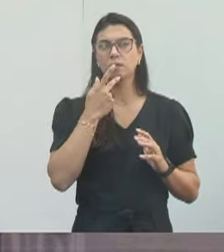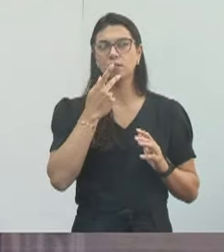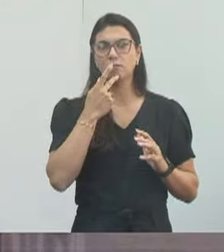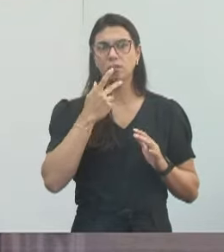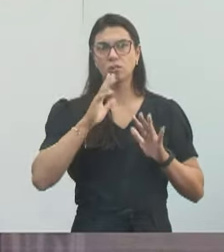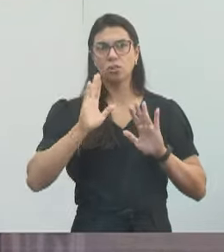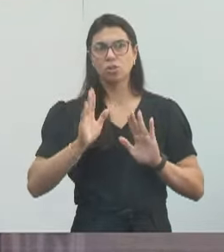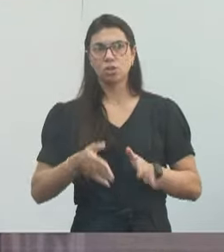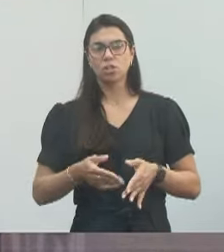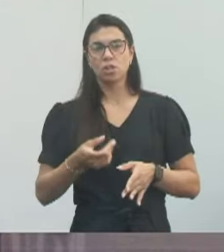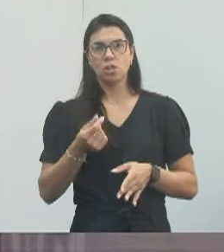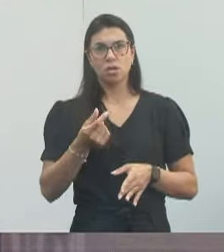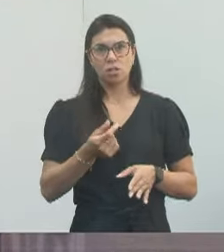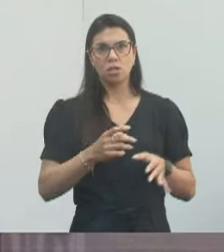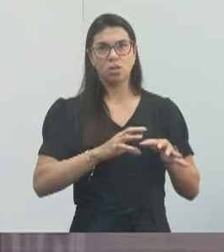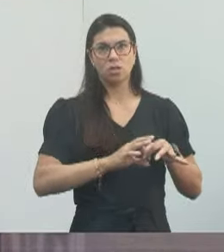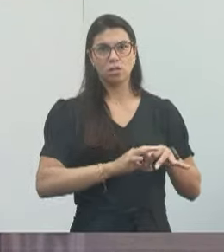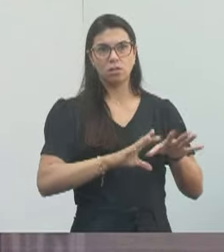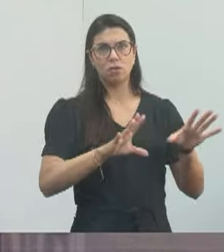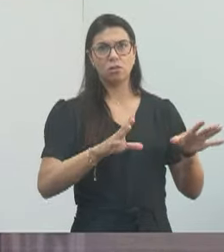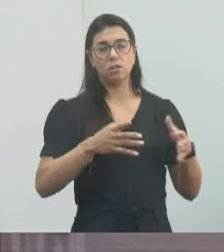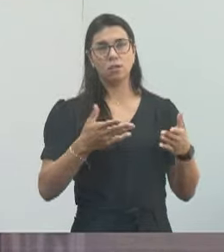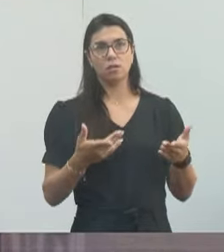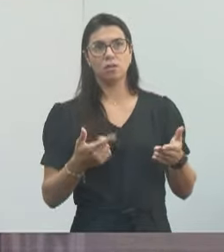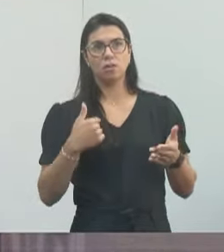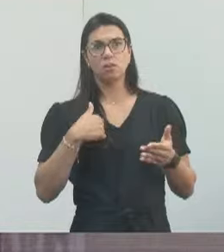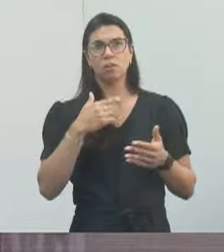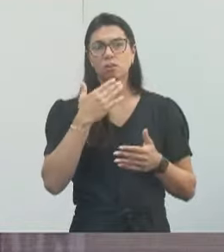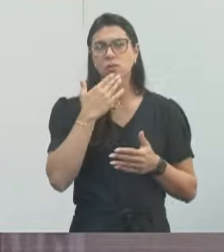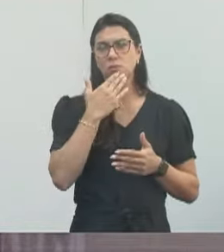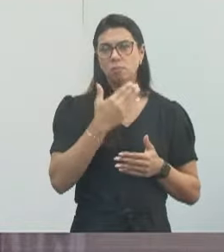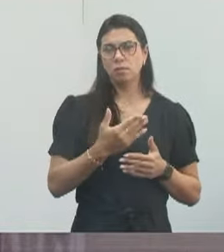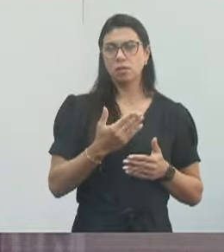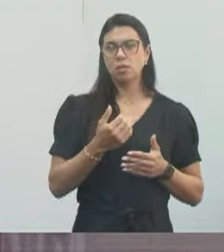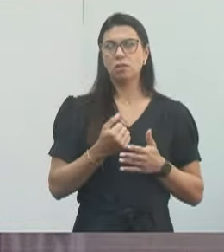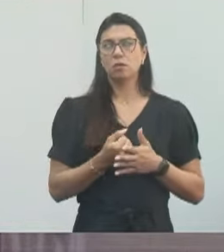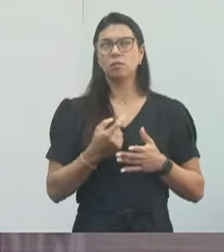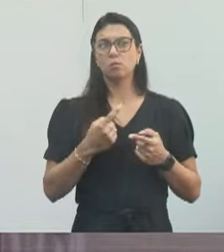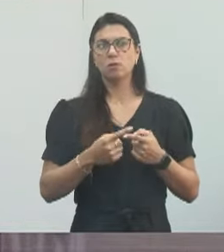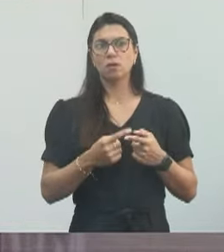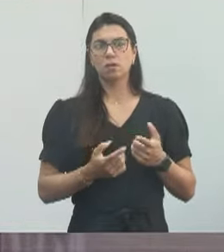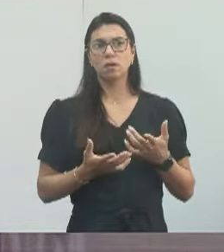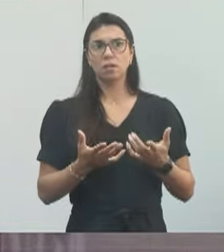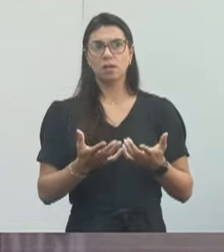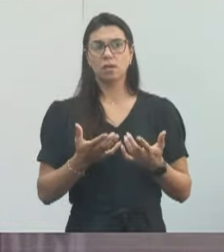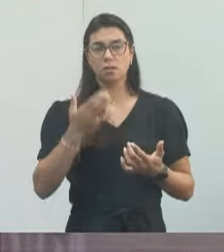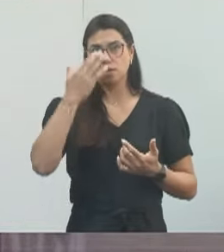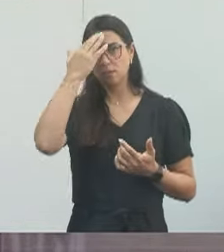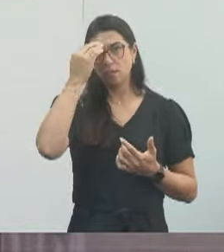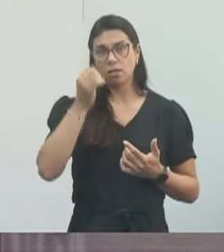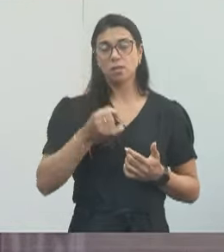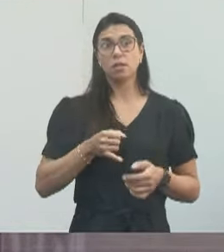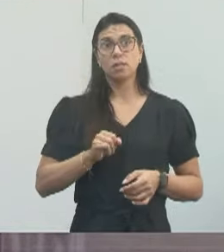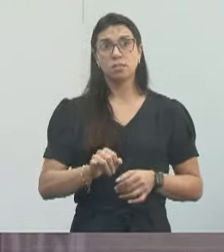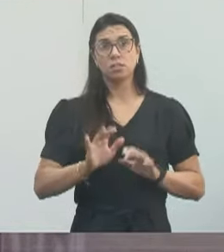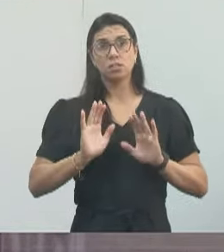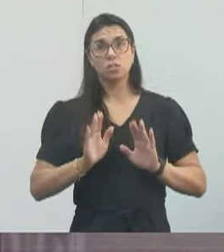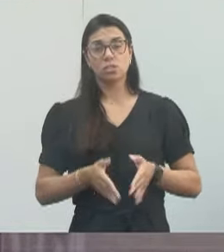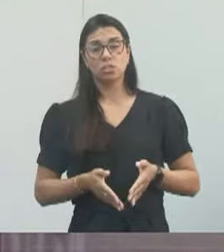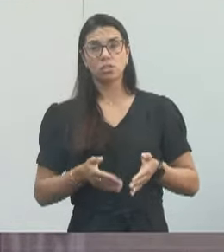a verba então eu tô pedindo essa isso aqui para ver se já tem essa verba na cidade e se tem projeto dessas